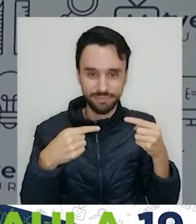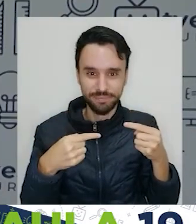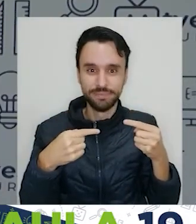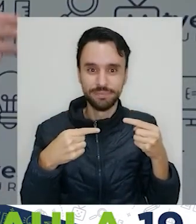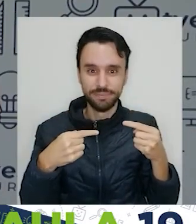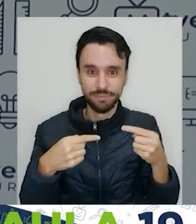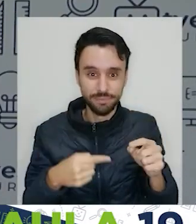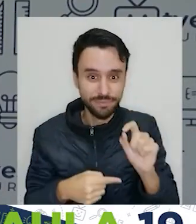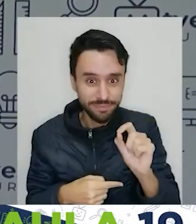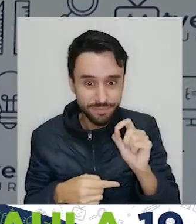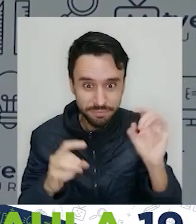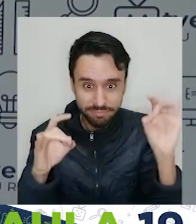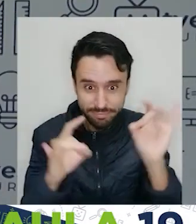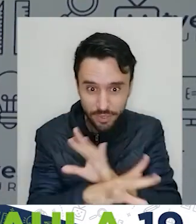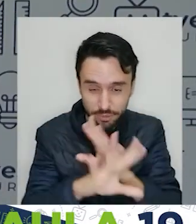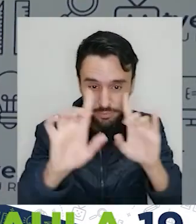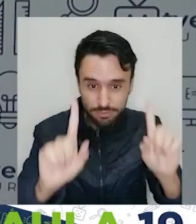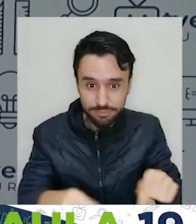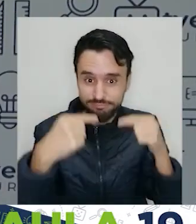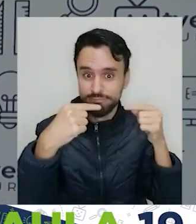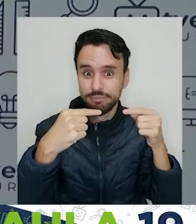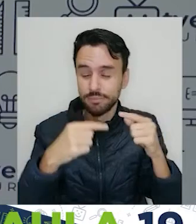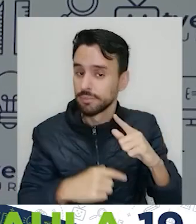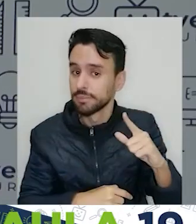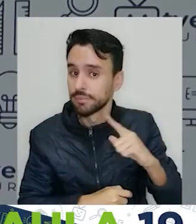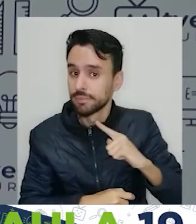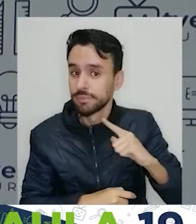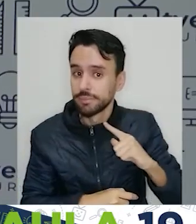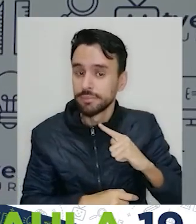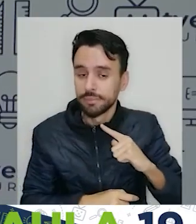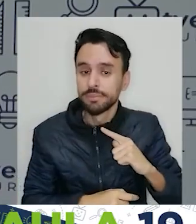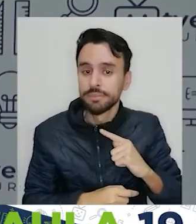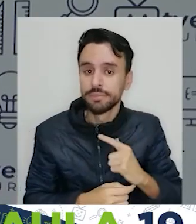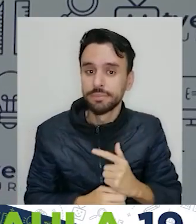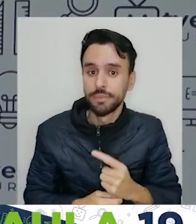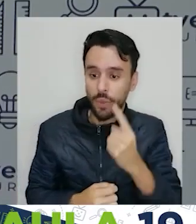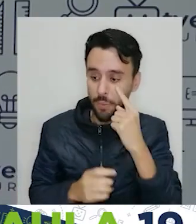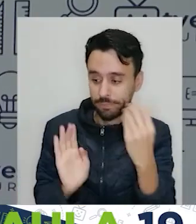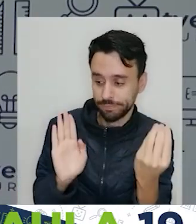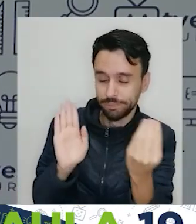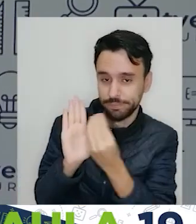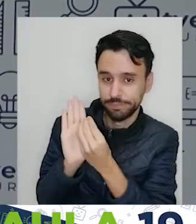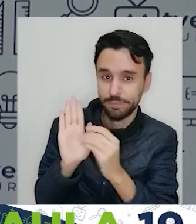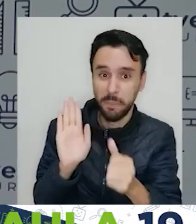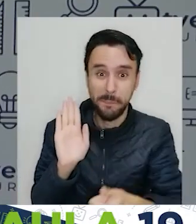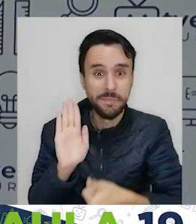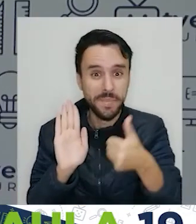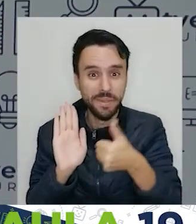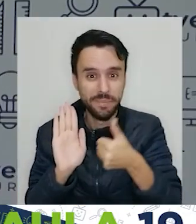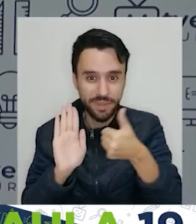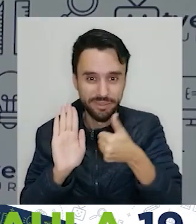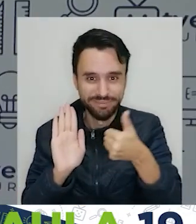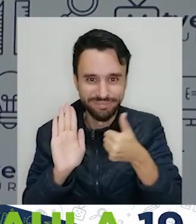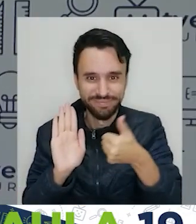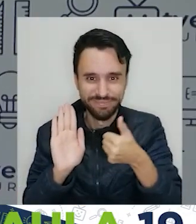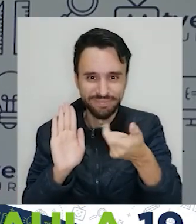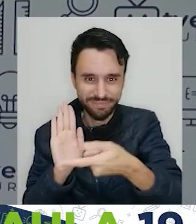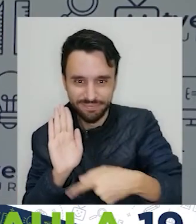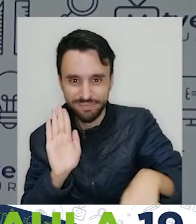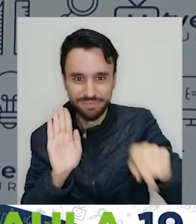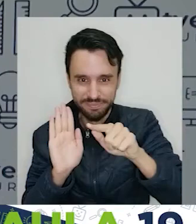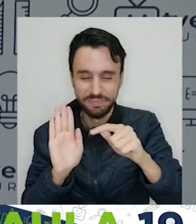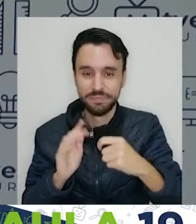desafios. Estão prontos para os desafios? Então a professora Márcia vai colocar na tela o primeiro desafio para